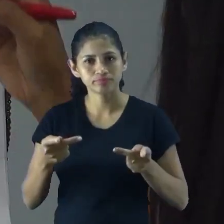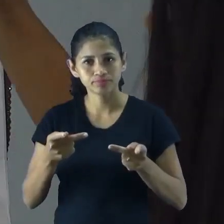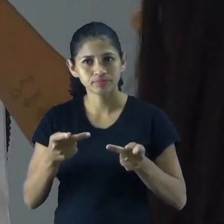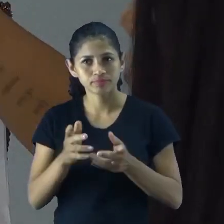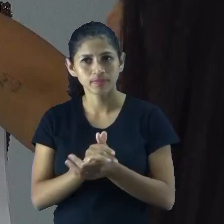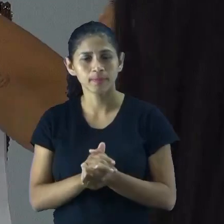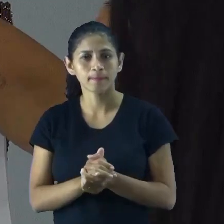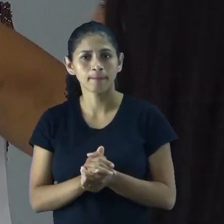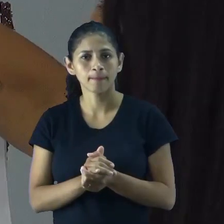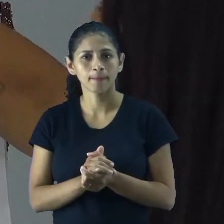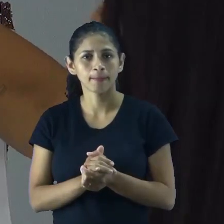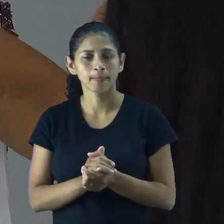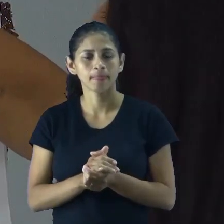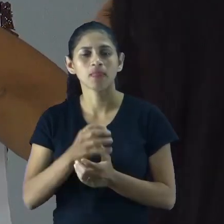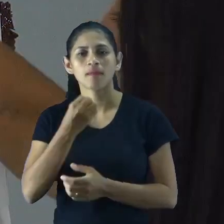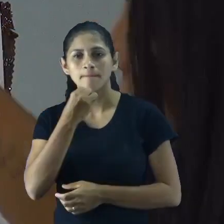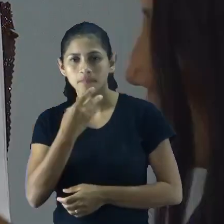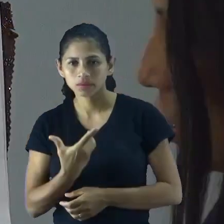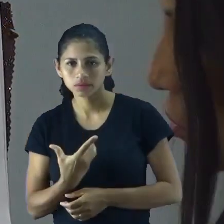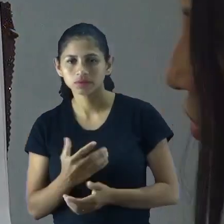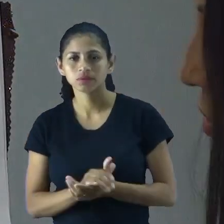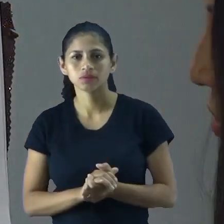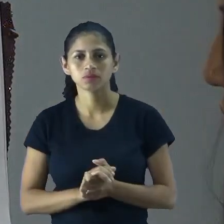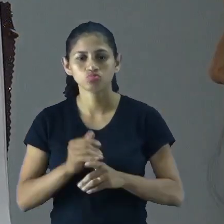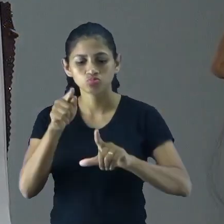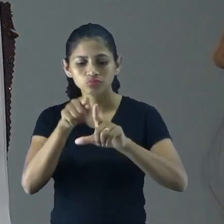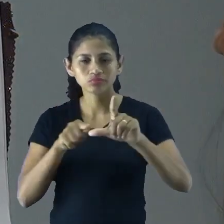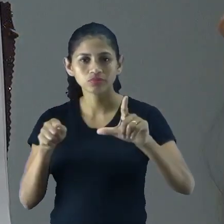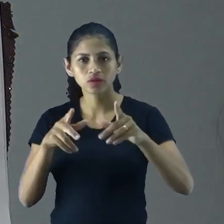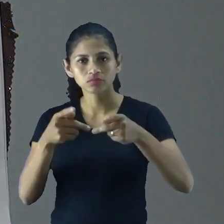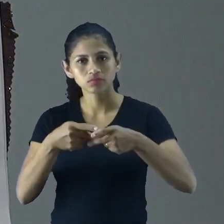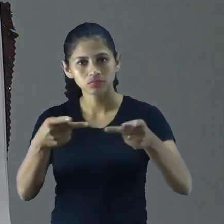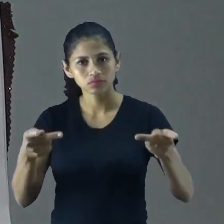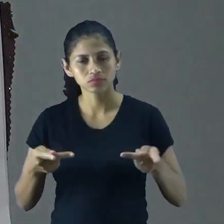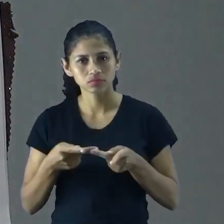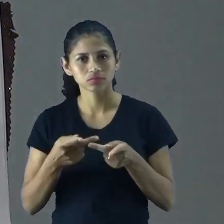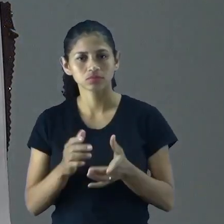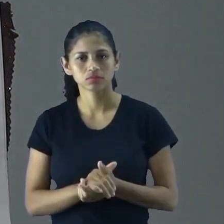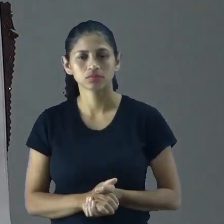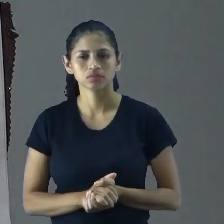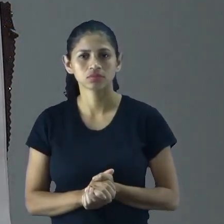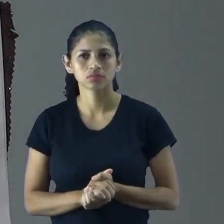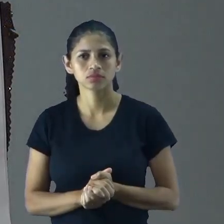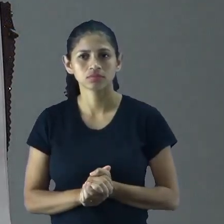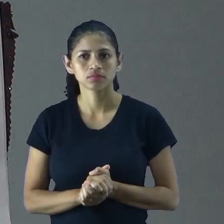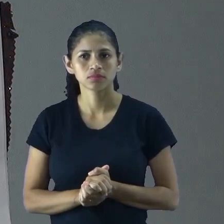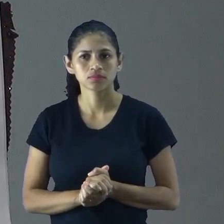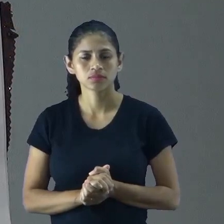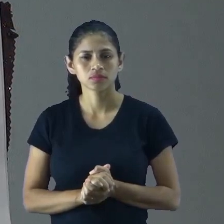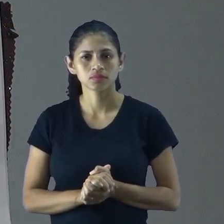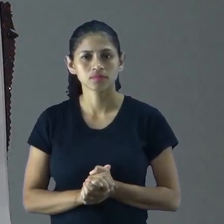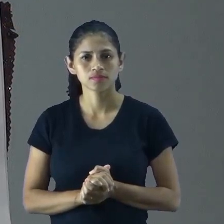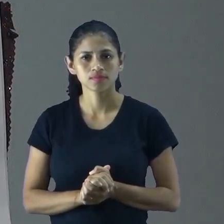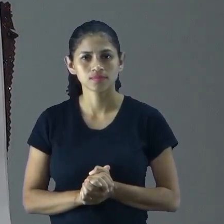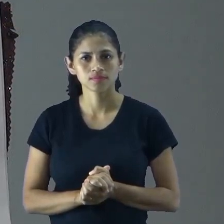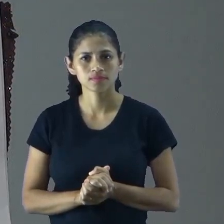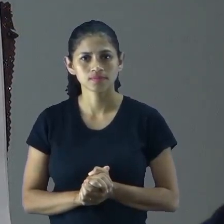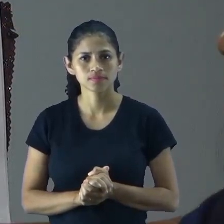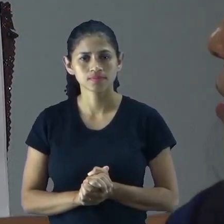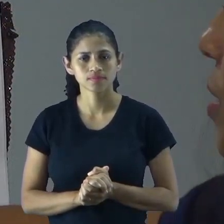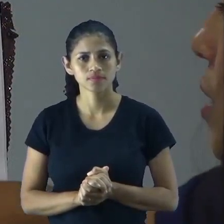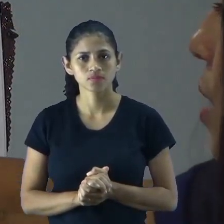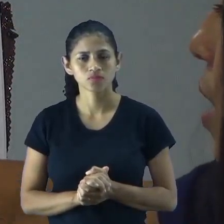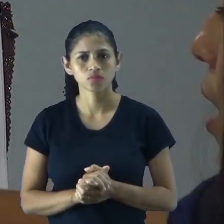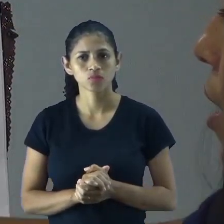aqui é o gráfico de pizza certíssimo e esse gráfico aqui observem bem né Nós